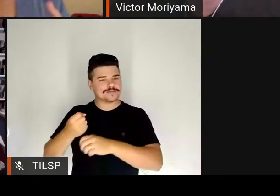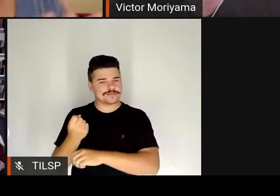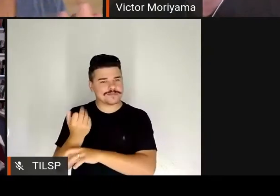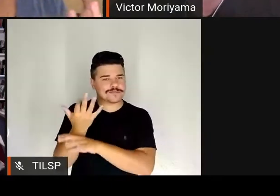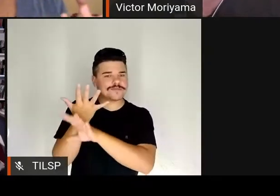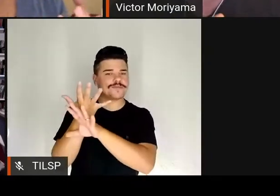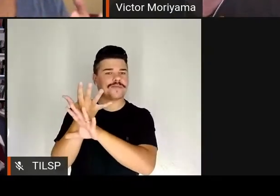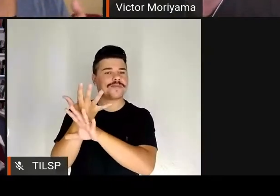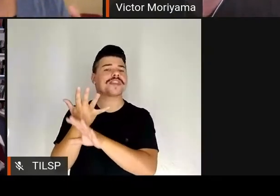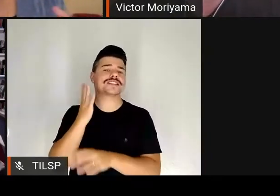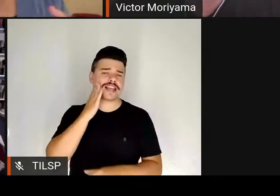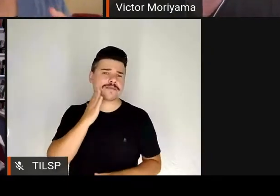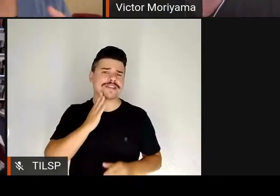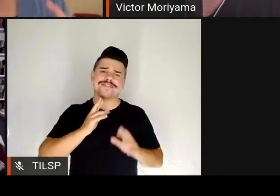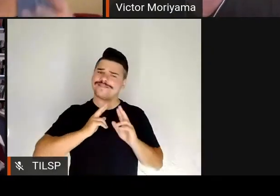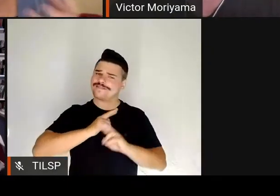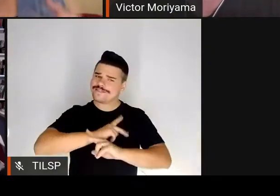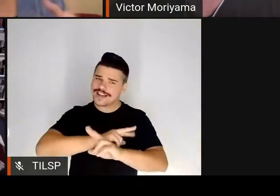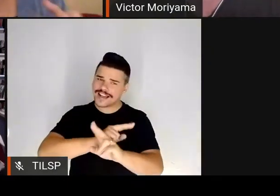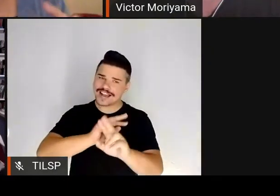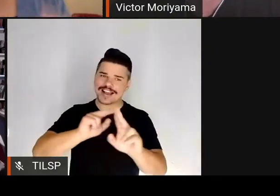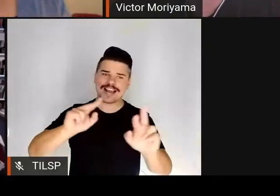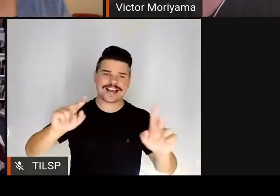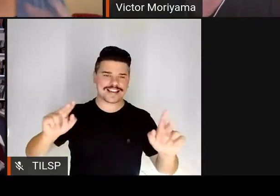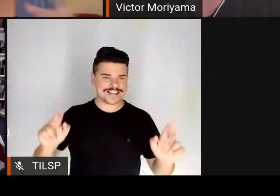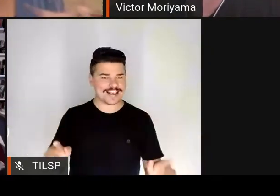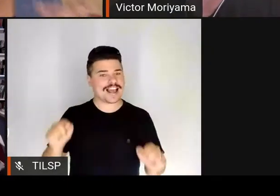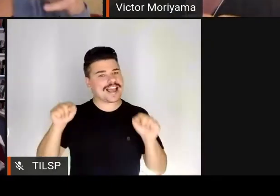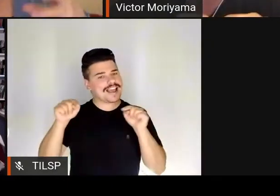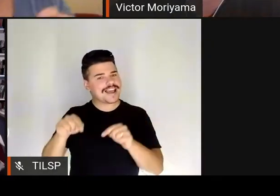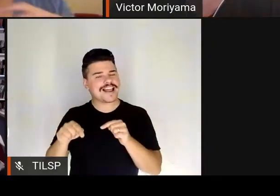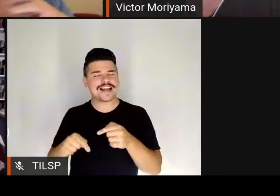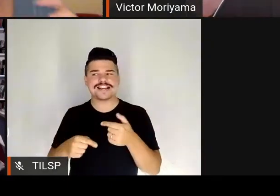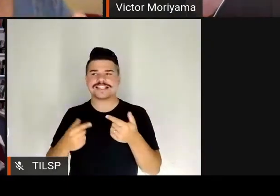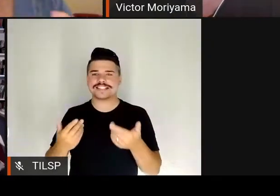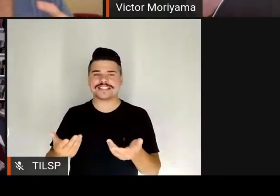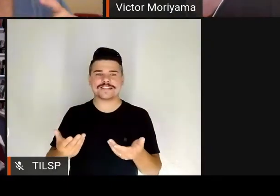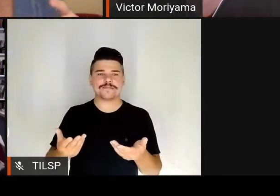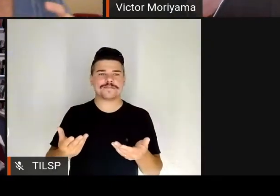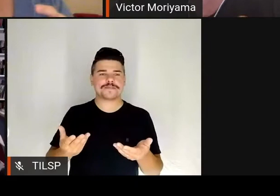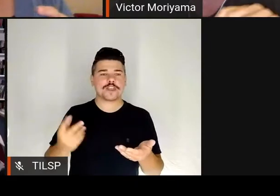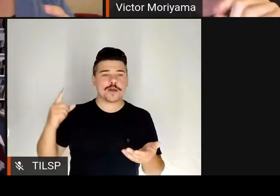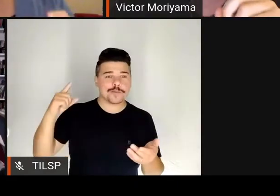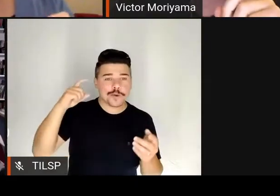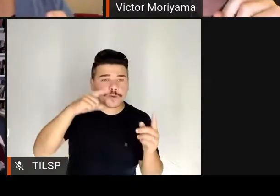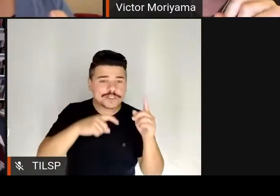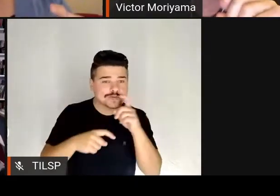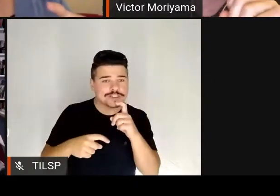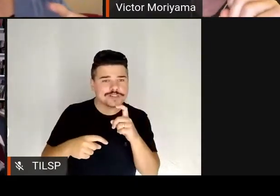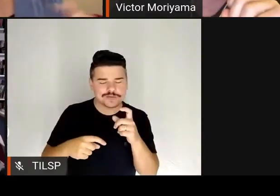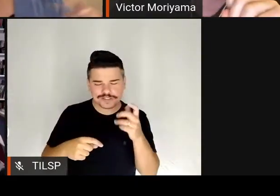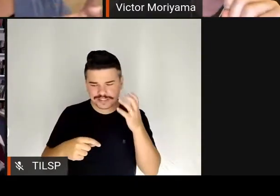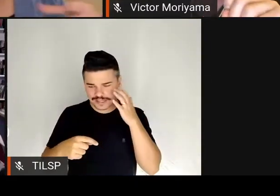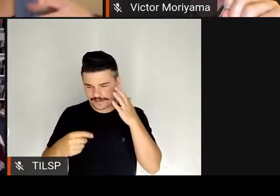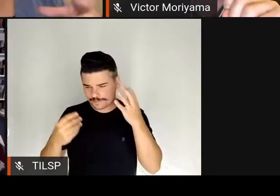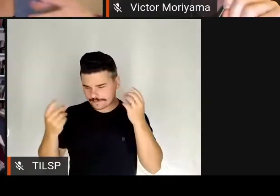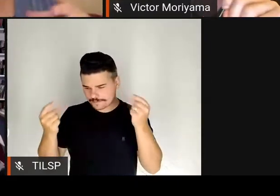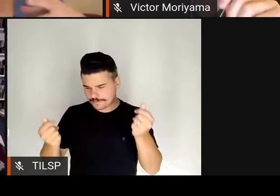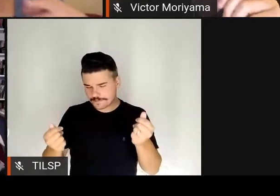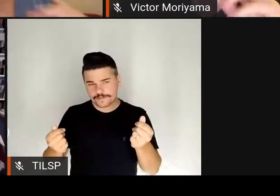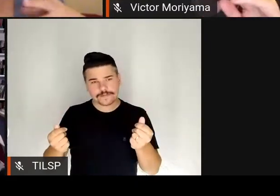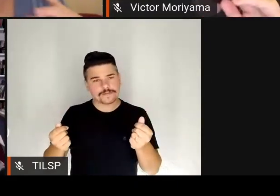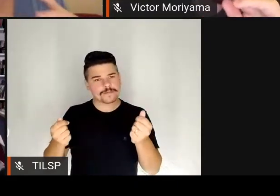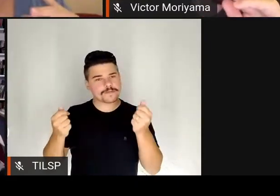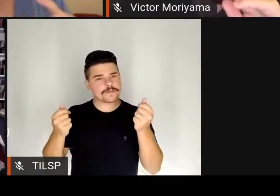é muito variada. Né, ela não é um pouco difícil de ser